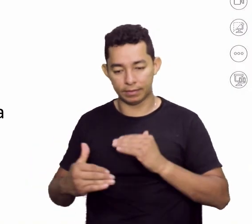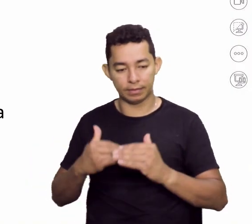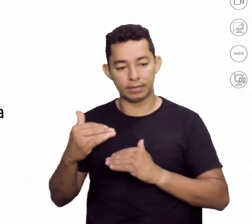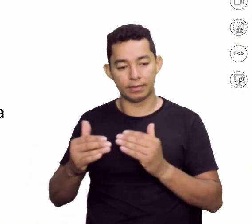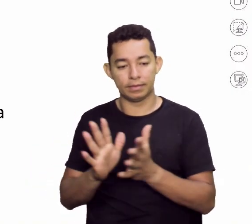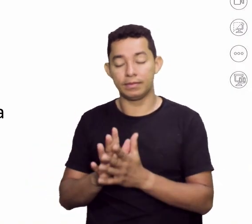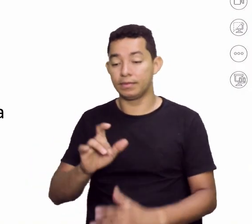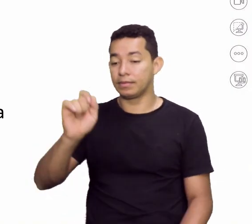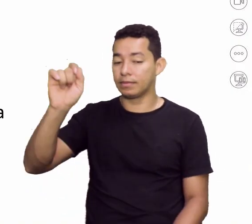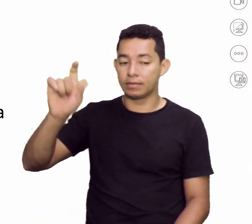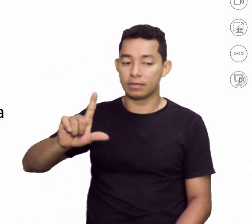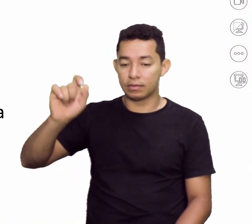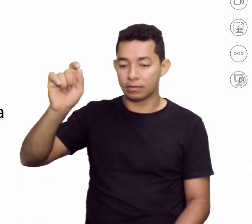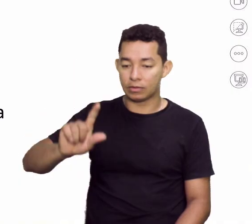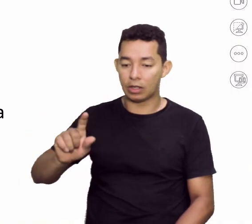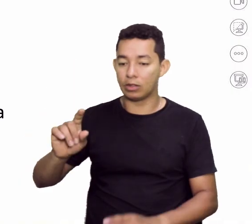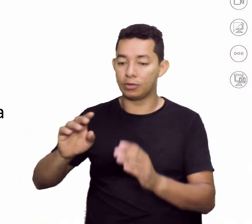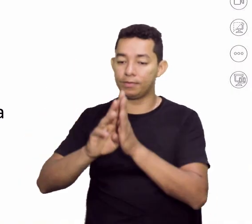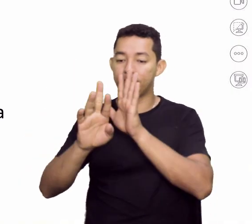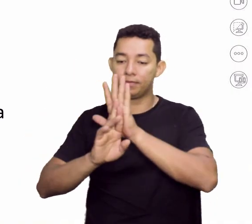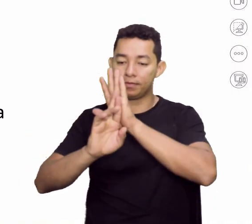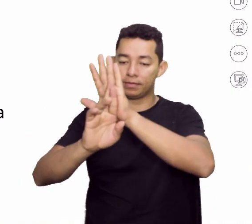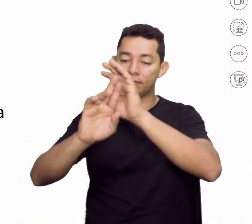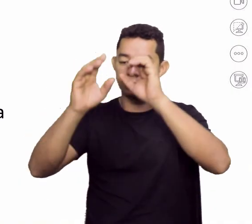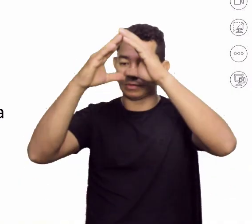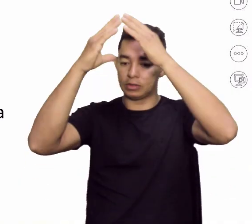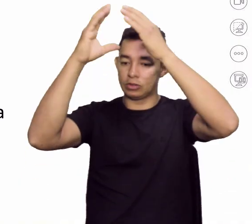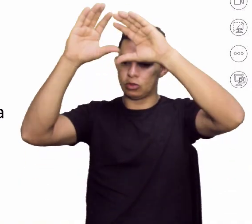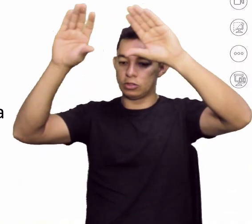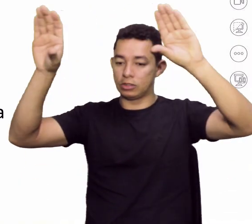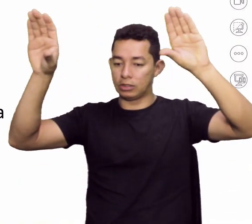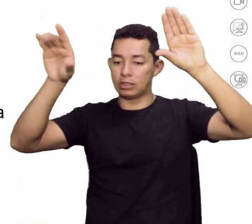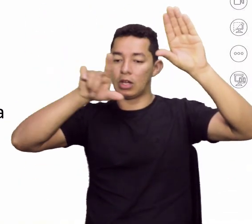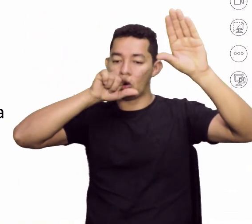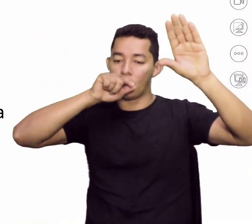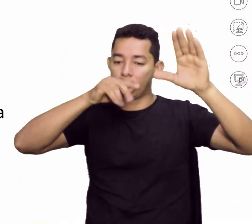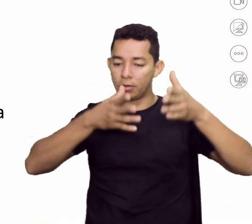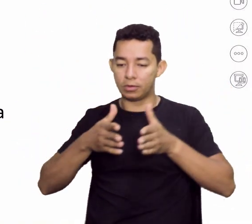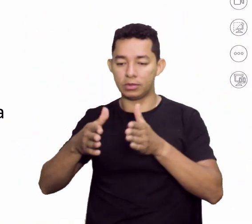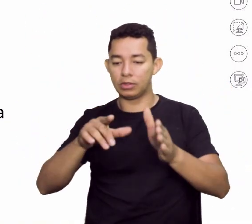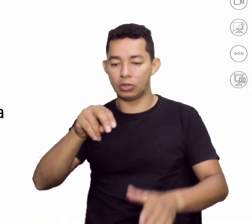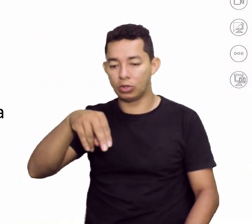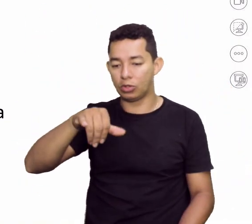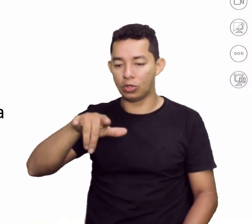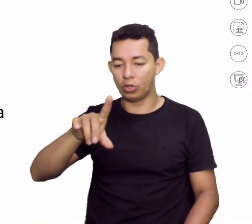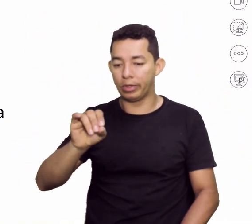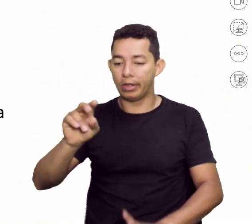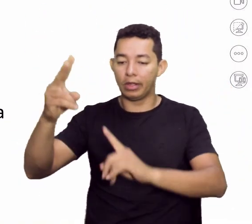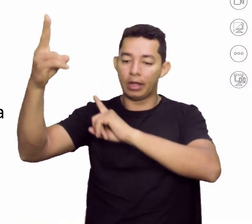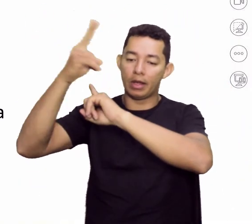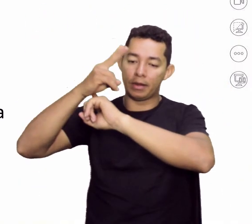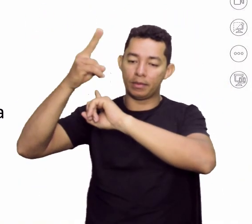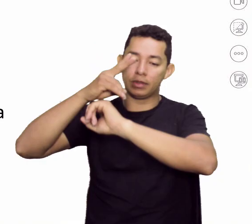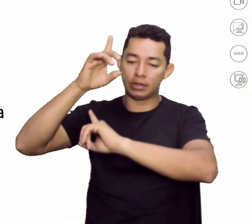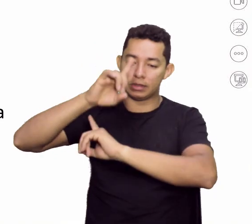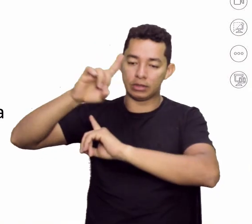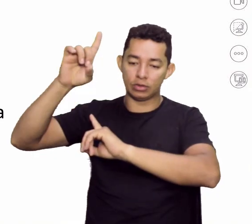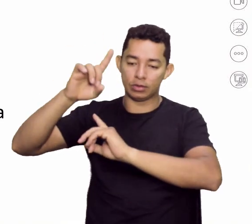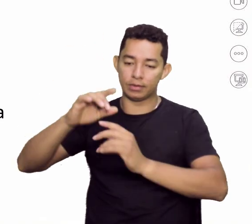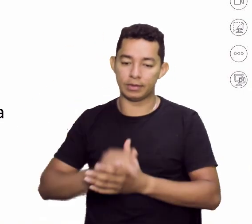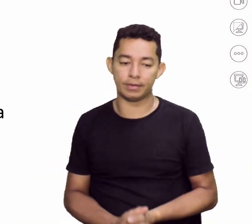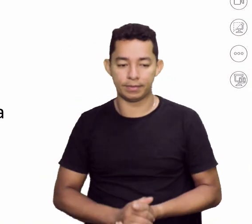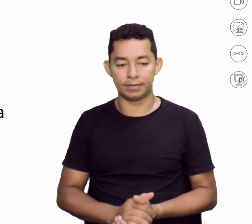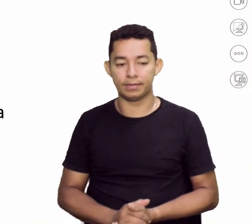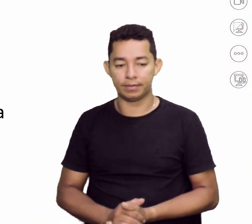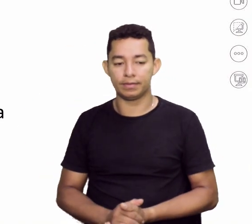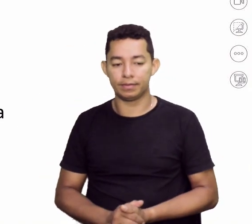azul representava o céu, o Nilo, o rio Nilo, e a proteção divina dos deuses egípcios,